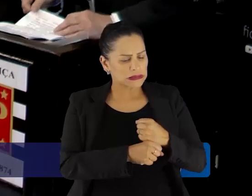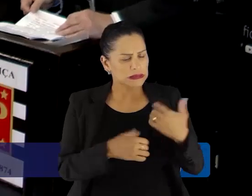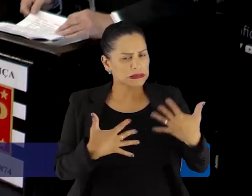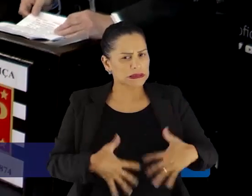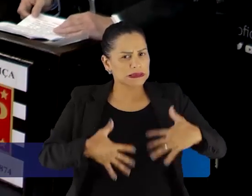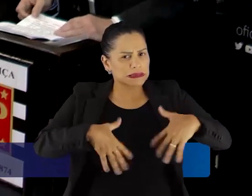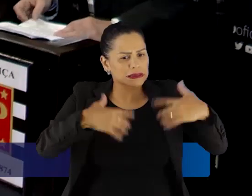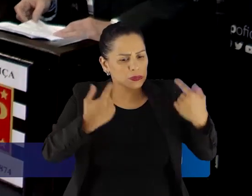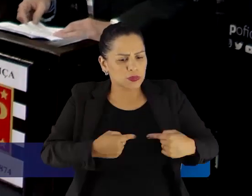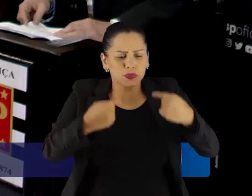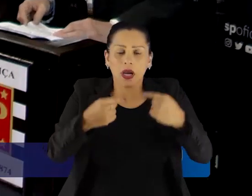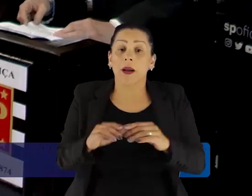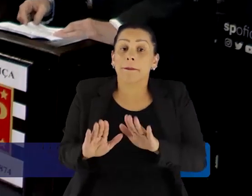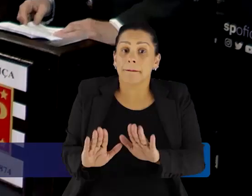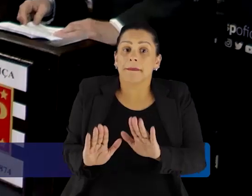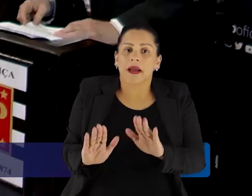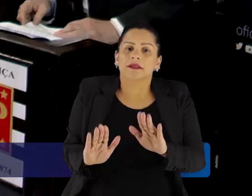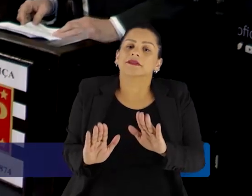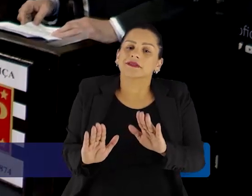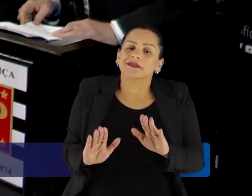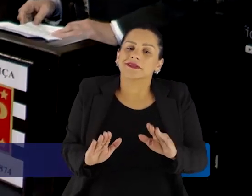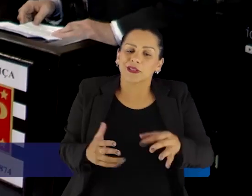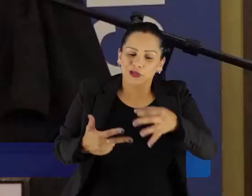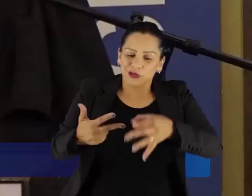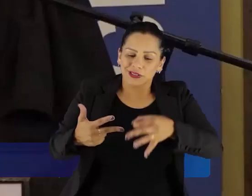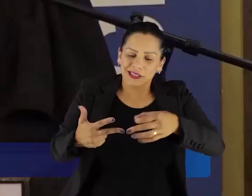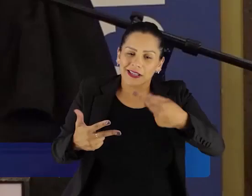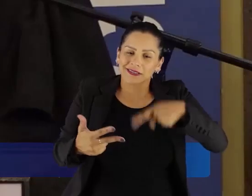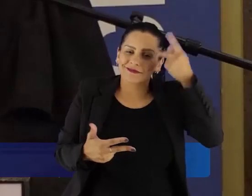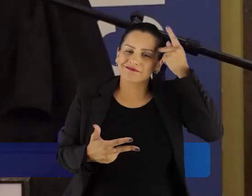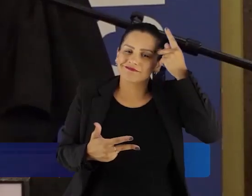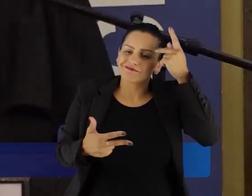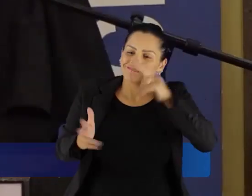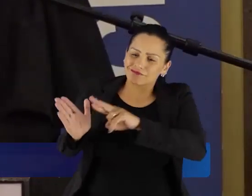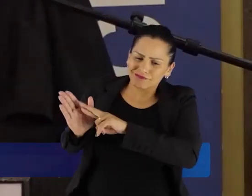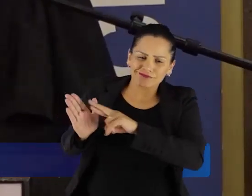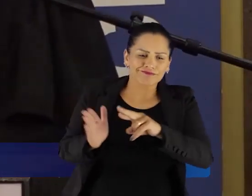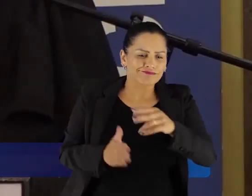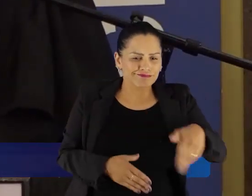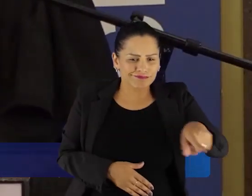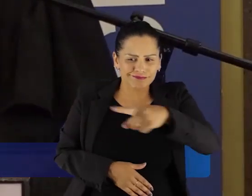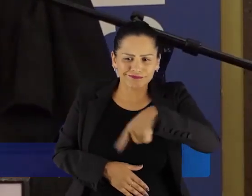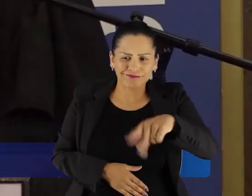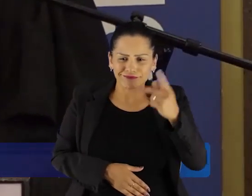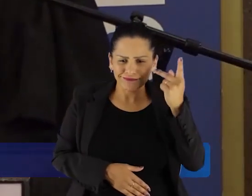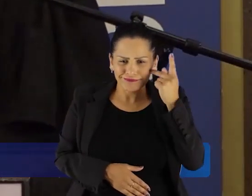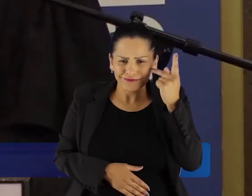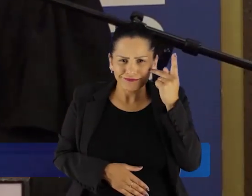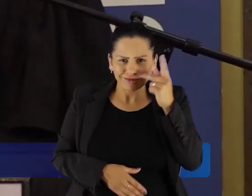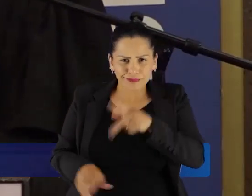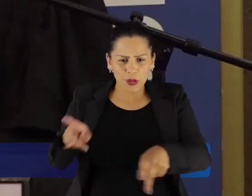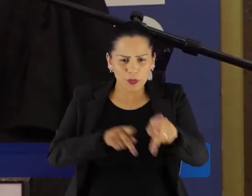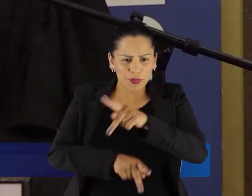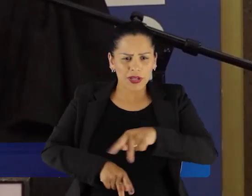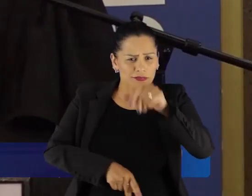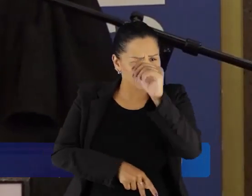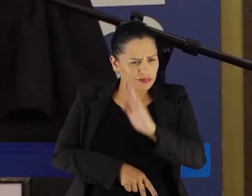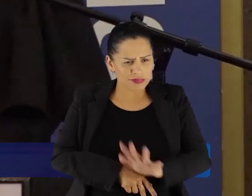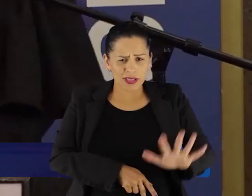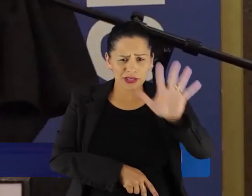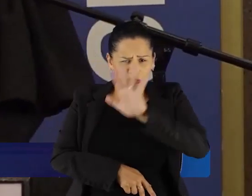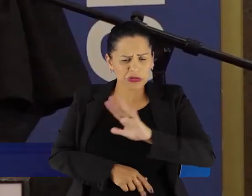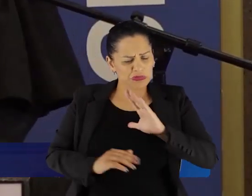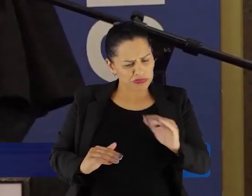mas o poder judiciário Paulista respondeu à população de São Paulo e aos brasileiros a altura de